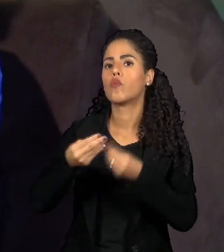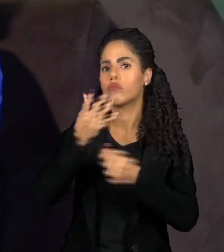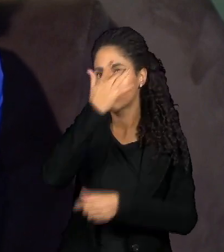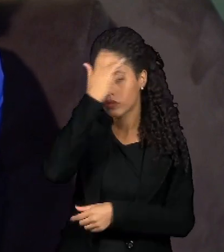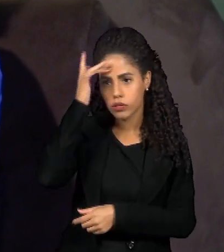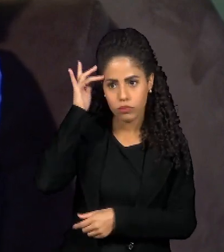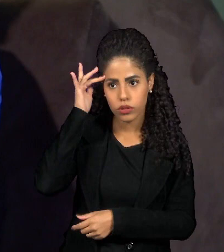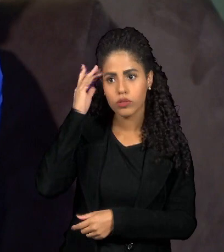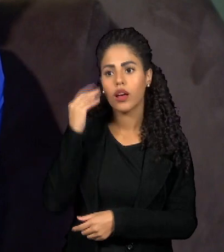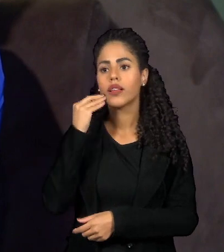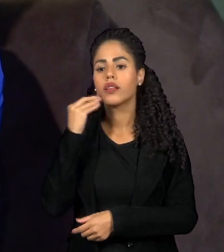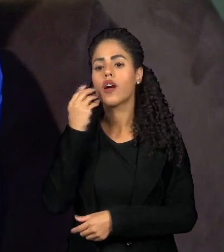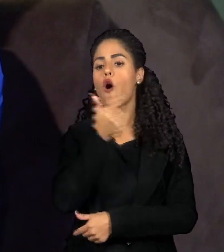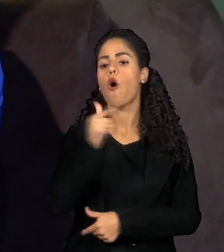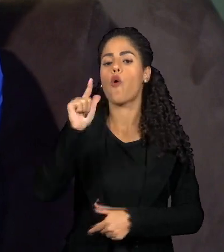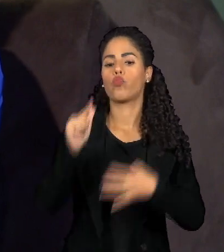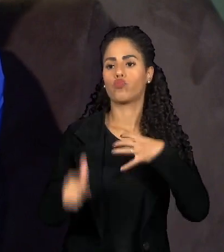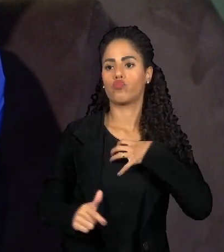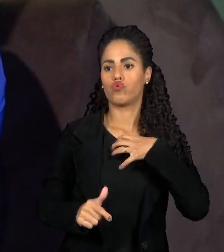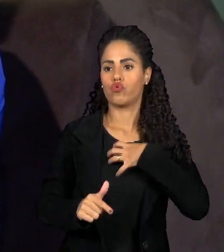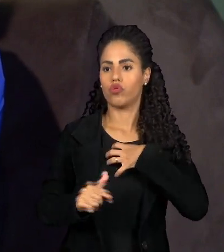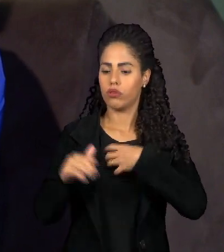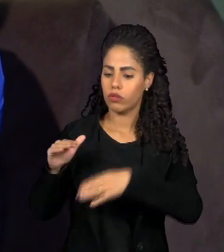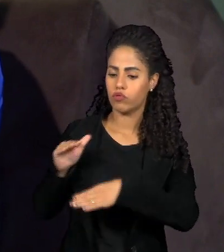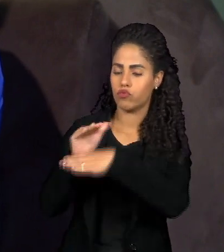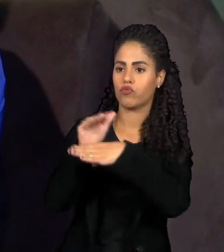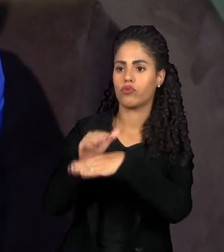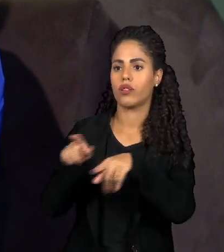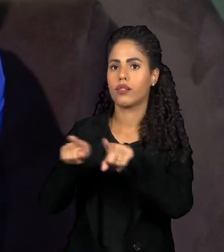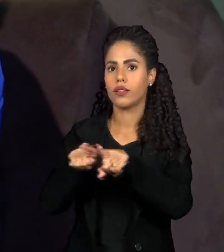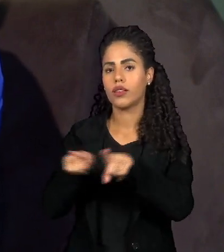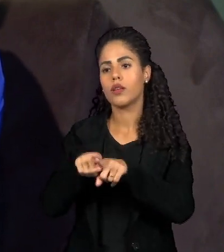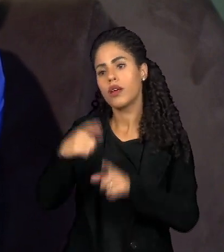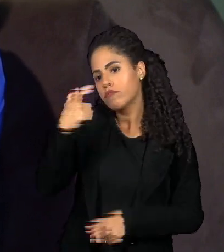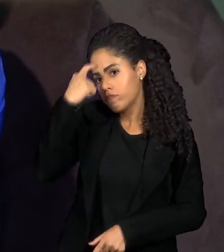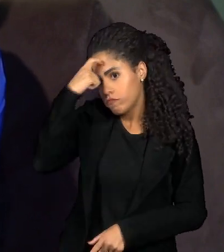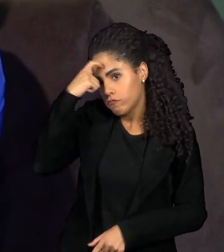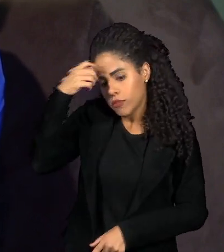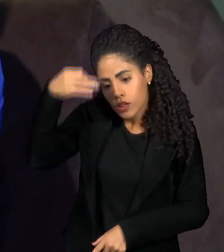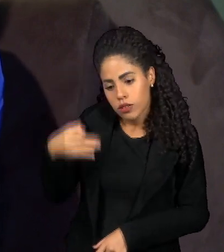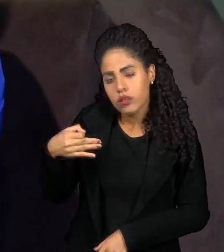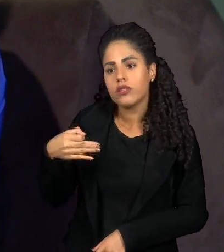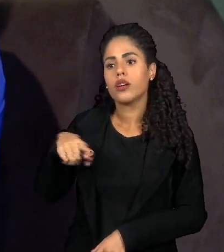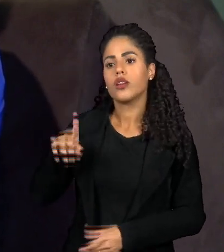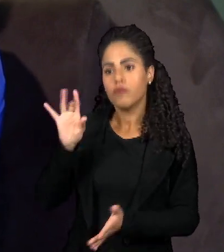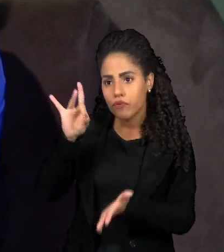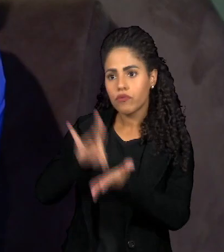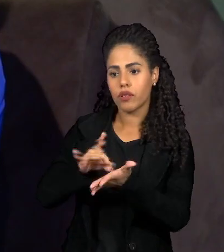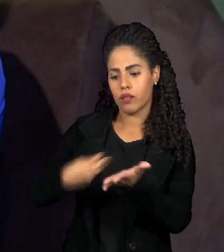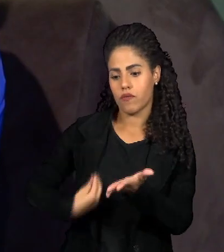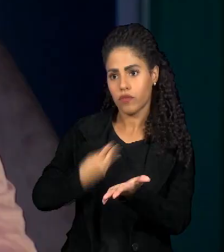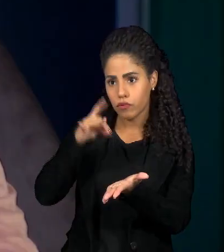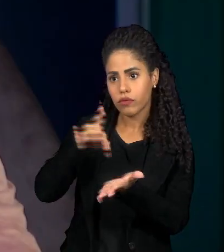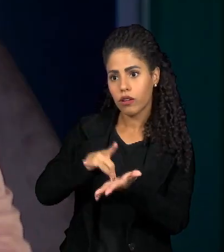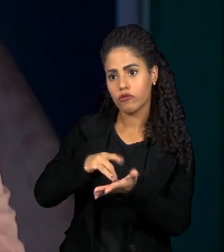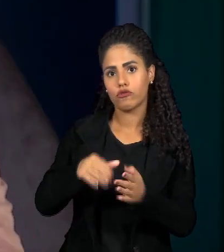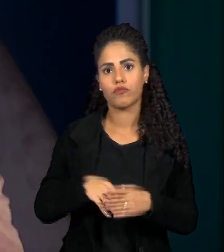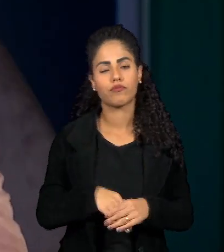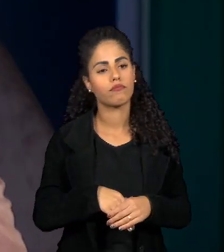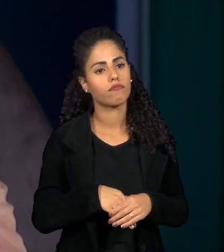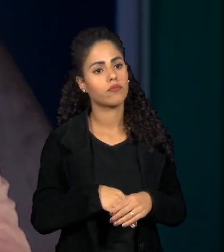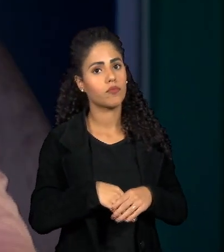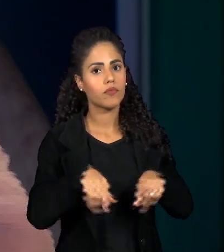de outras formas, contribuir. Eu entendo que começa com a conscientização dessa realidade. Aliás, né,